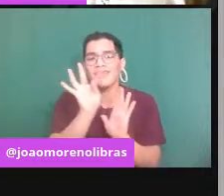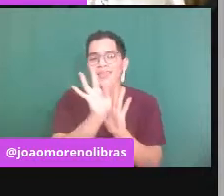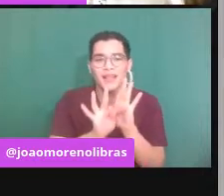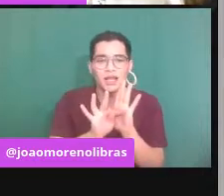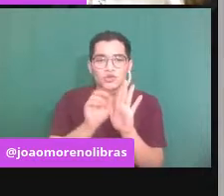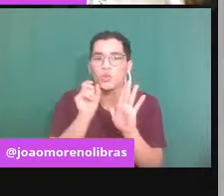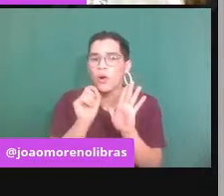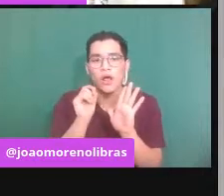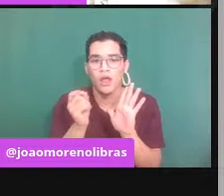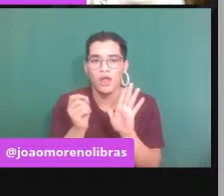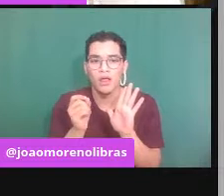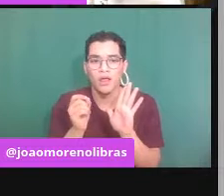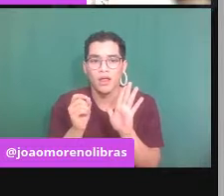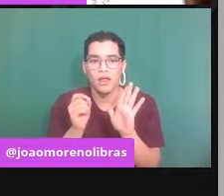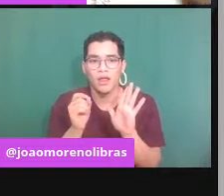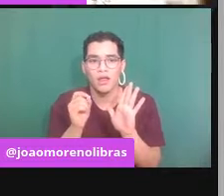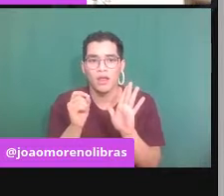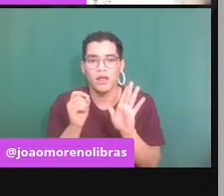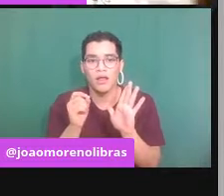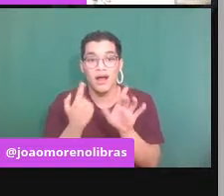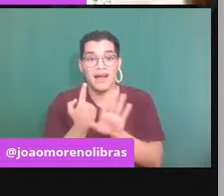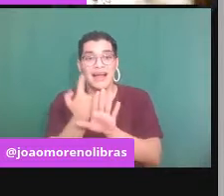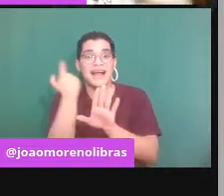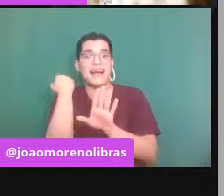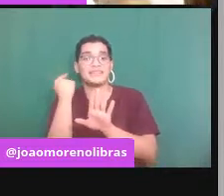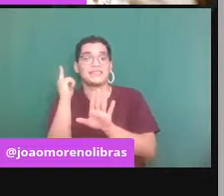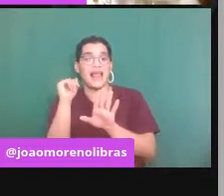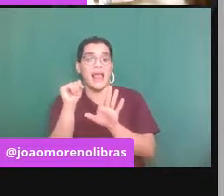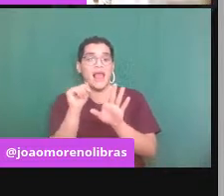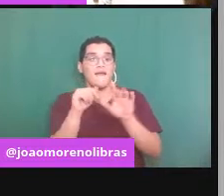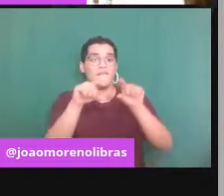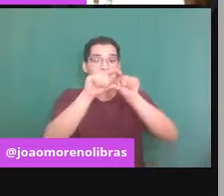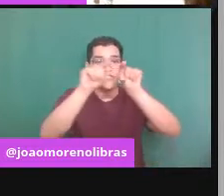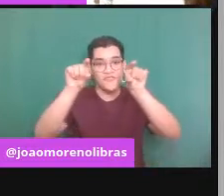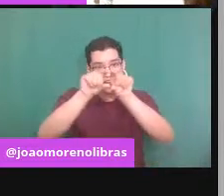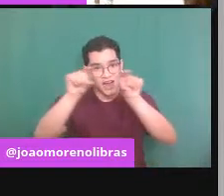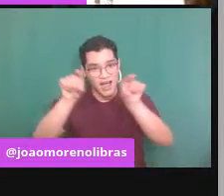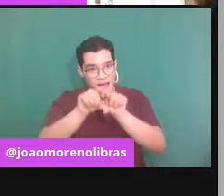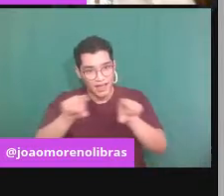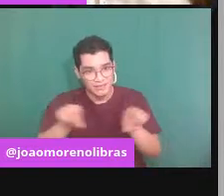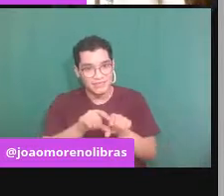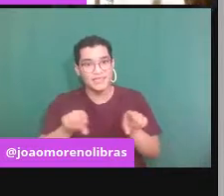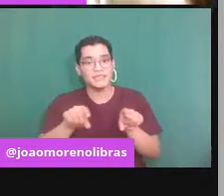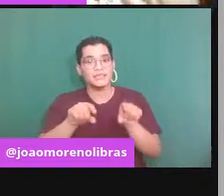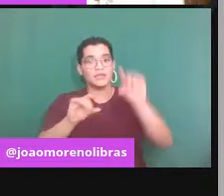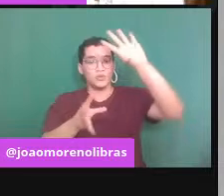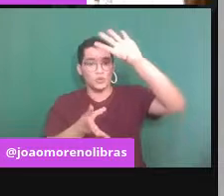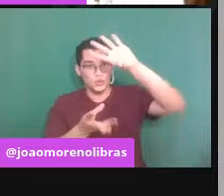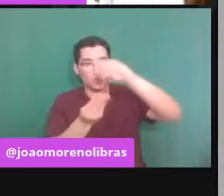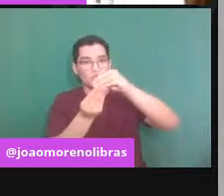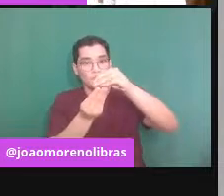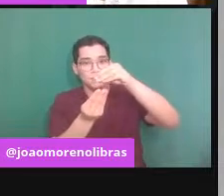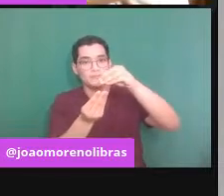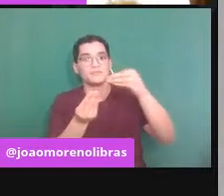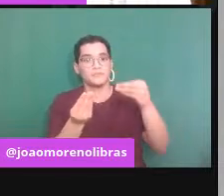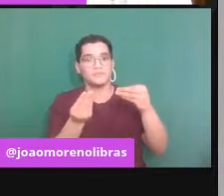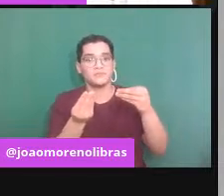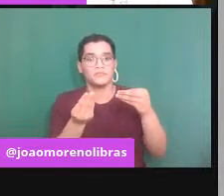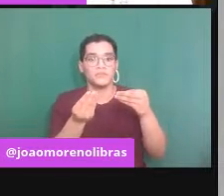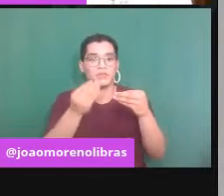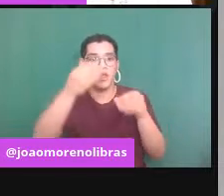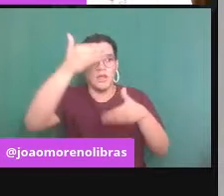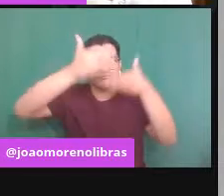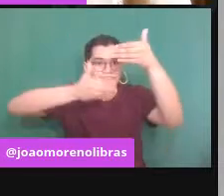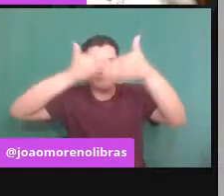na transfrástica, que era um conjunto de frases interligadas, interfrástica, a relação interfrástica,